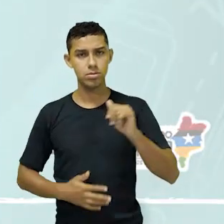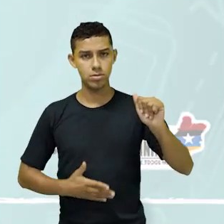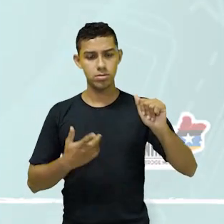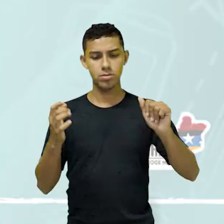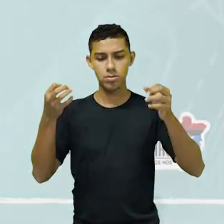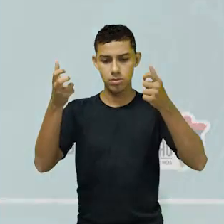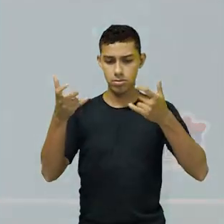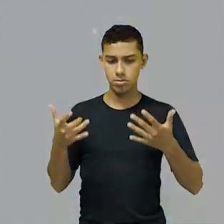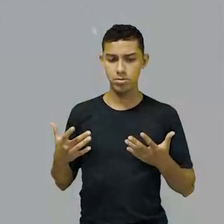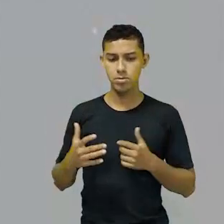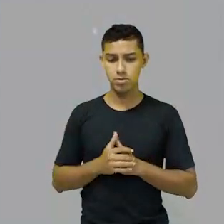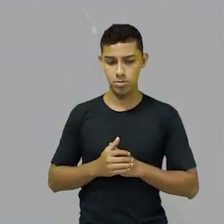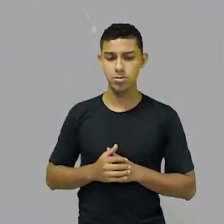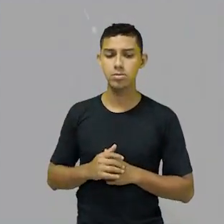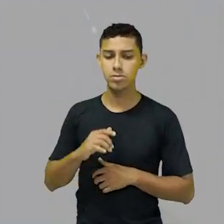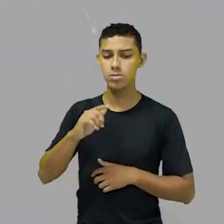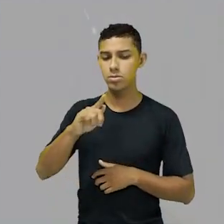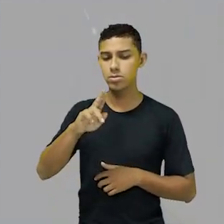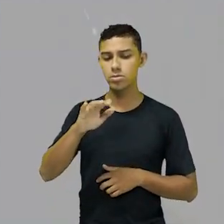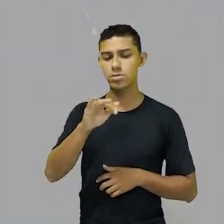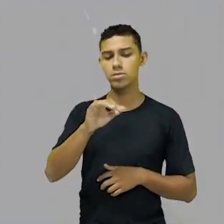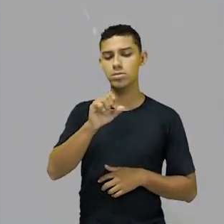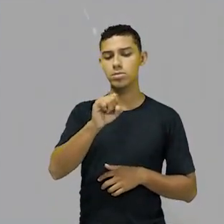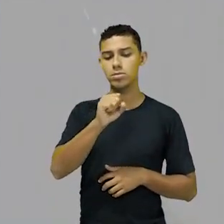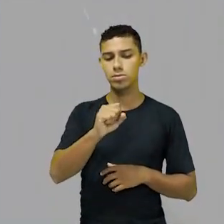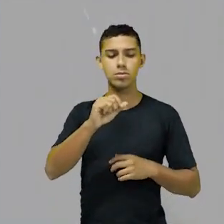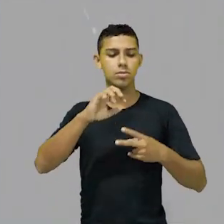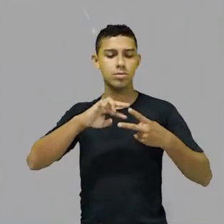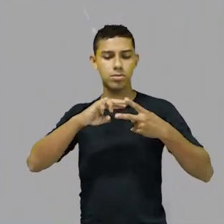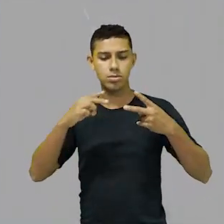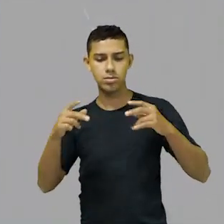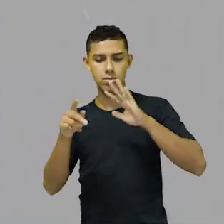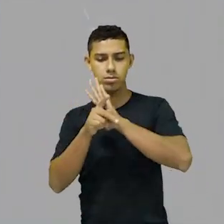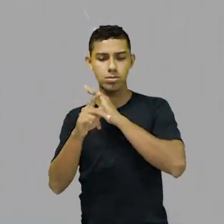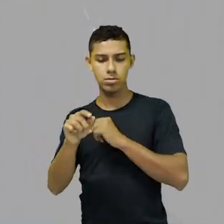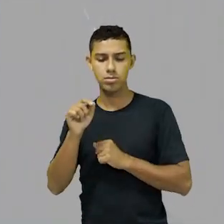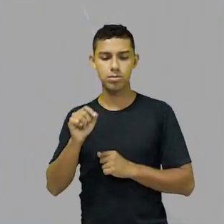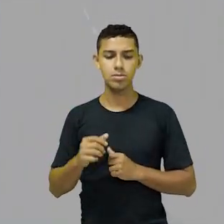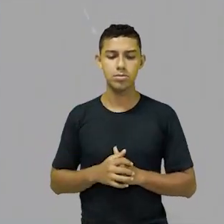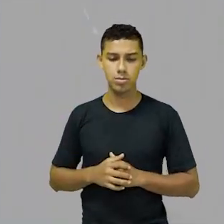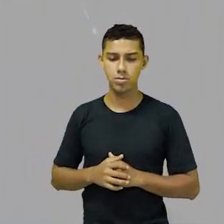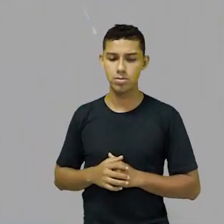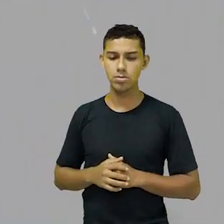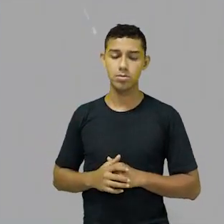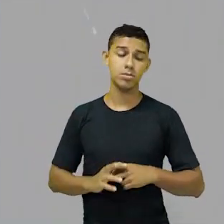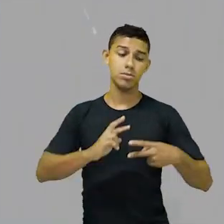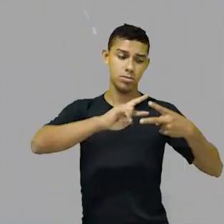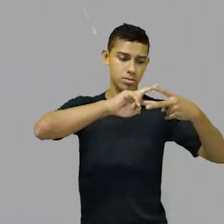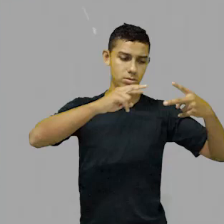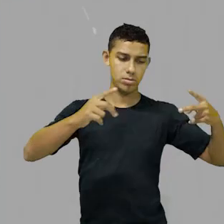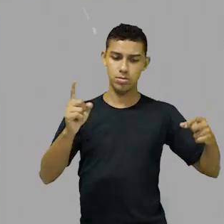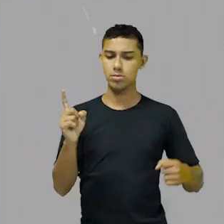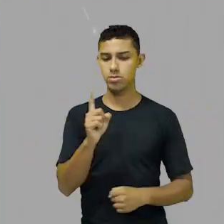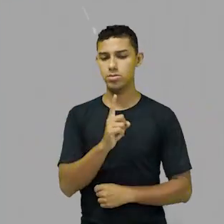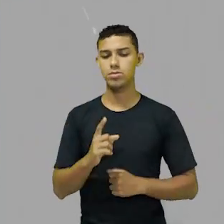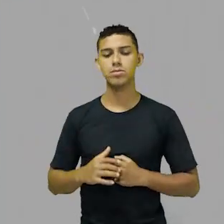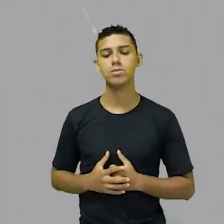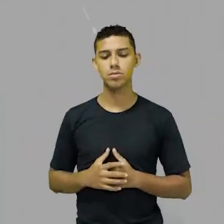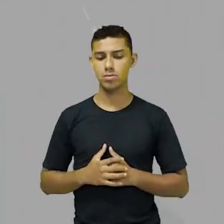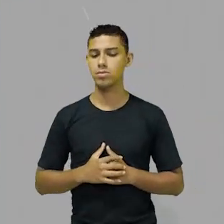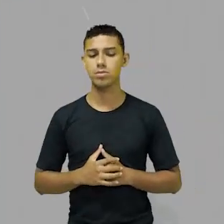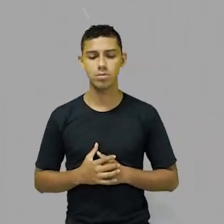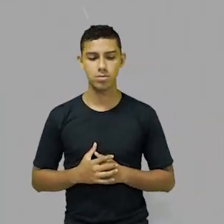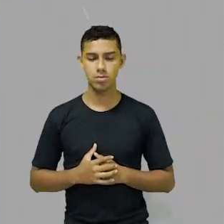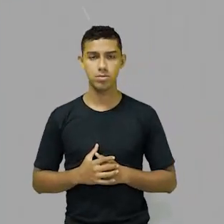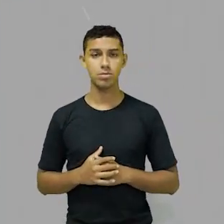porque ele está dizendo que guanina é exclusiva do ácido desoxirribonucleico, que é o DNA. Não é. Ela é